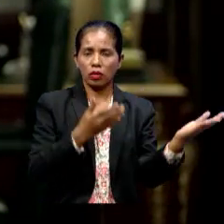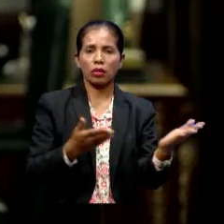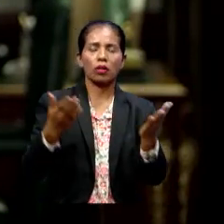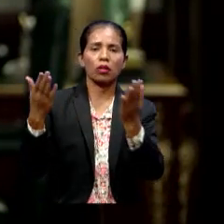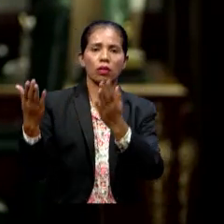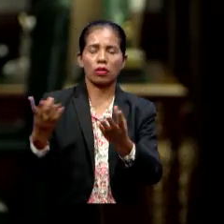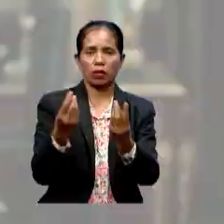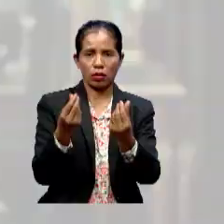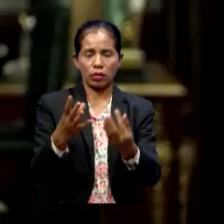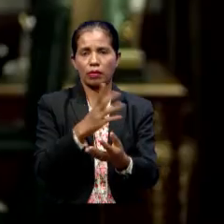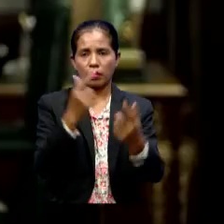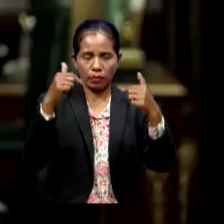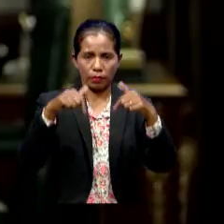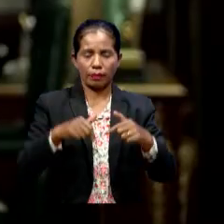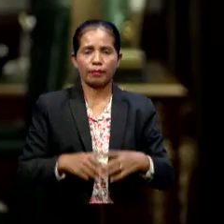Sea grain nian.